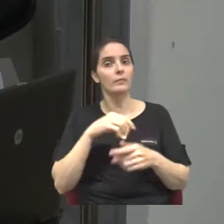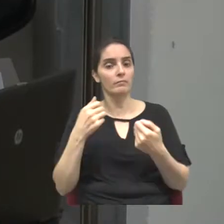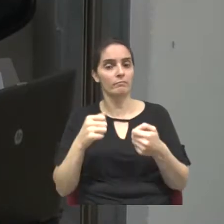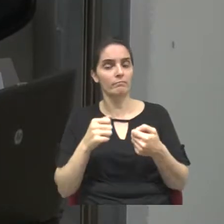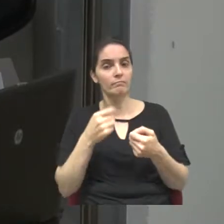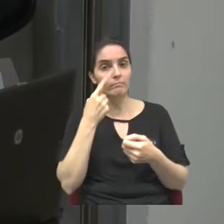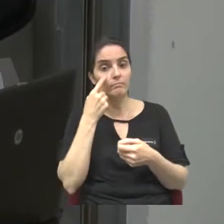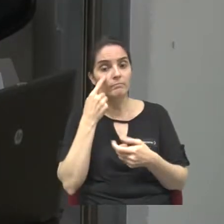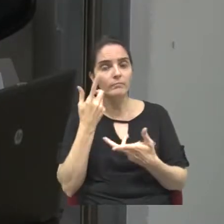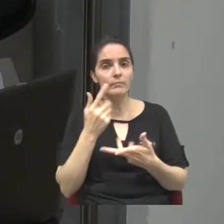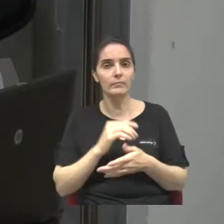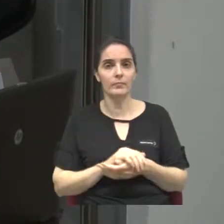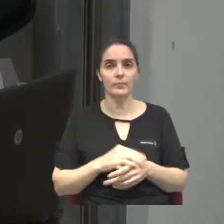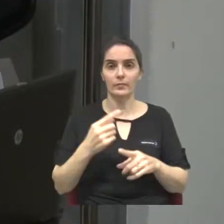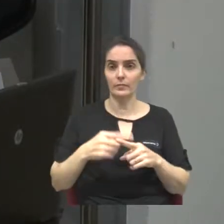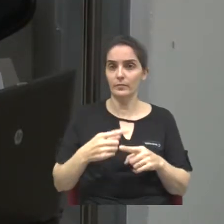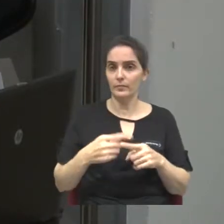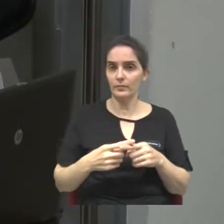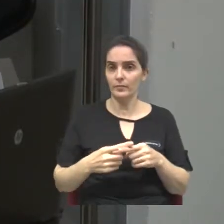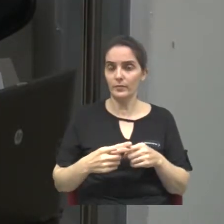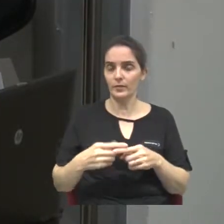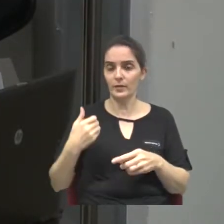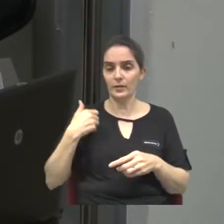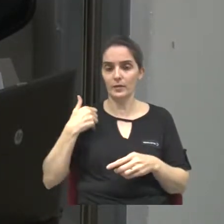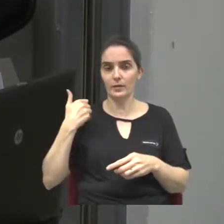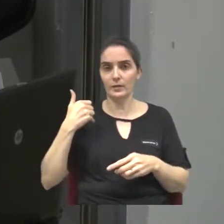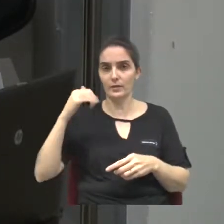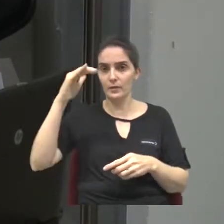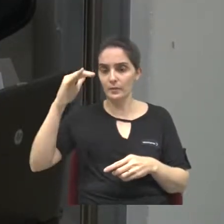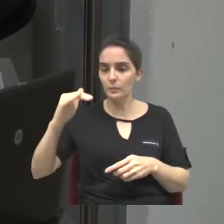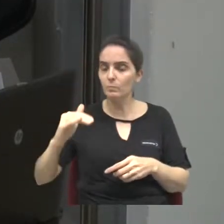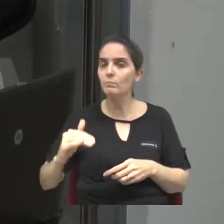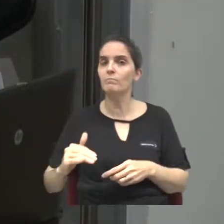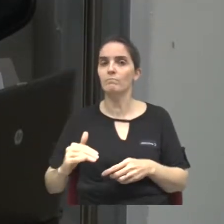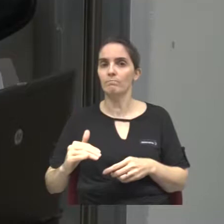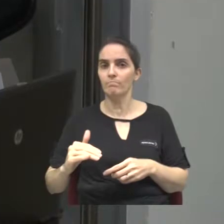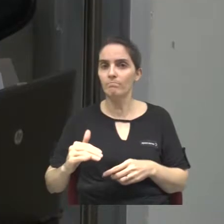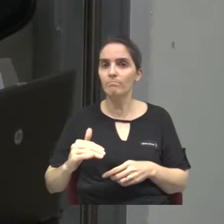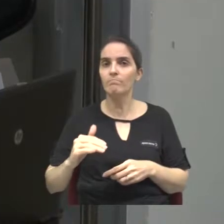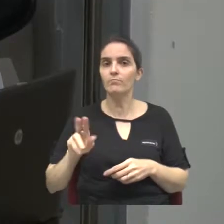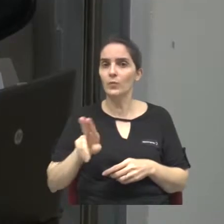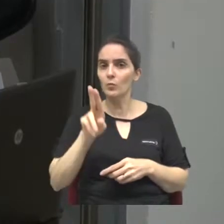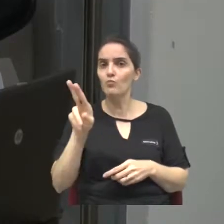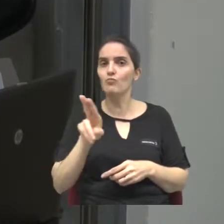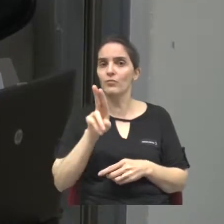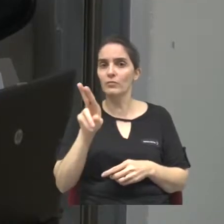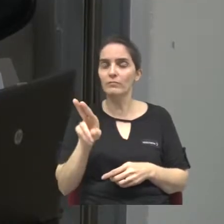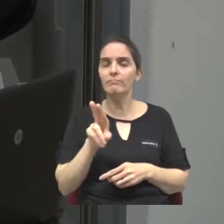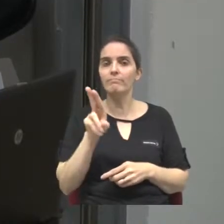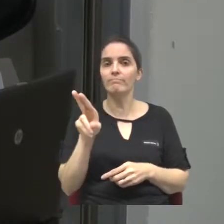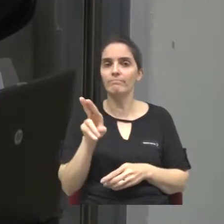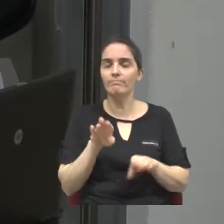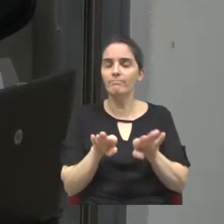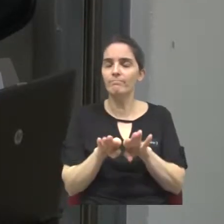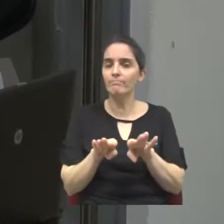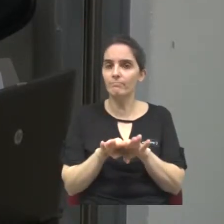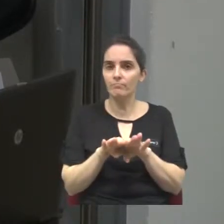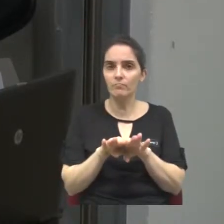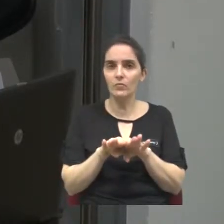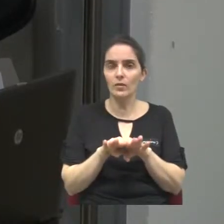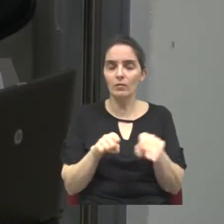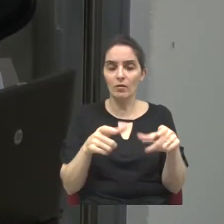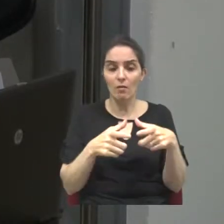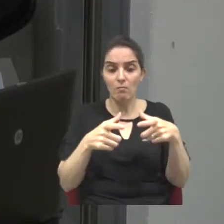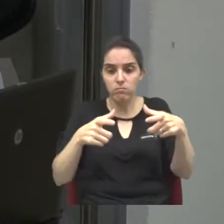questão de ser para menores, a maioria são os menores que estão fazendo uso, tem sido, se tomou uma proporção de moda